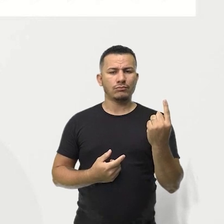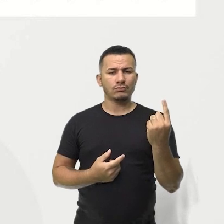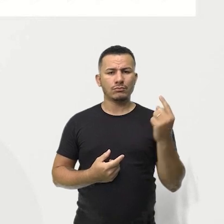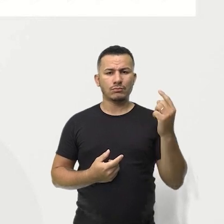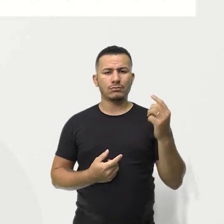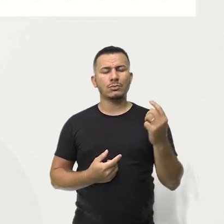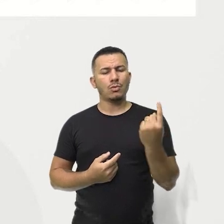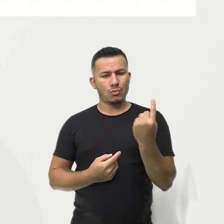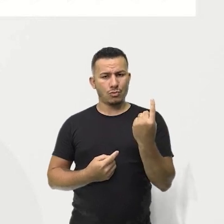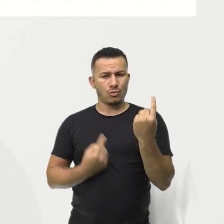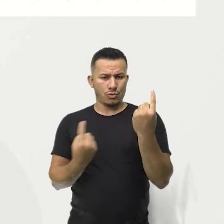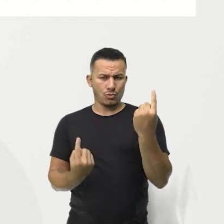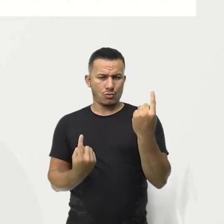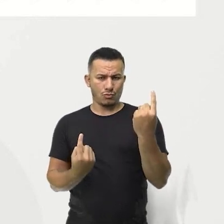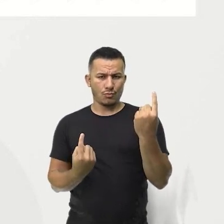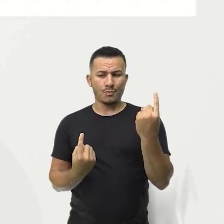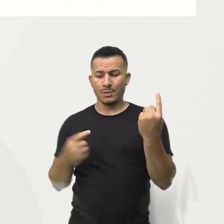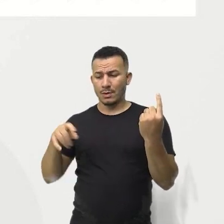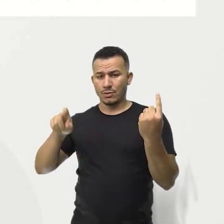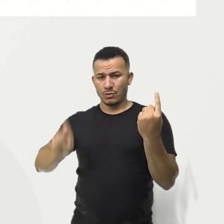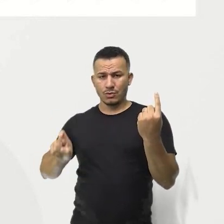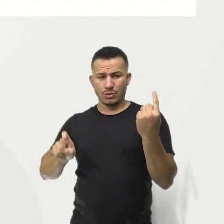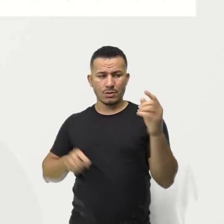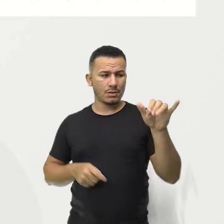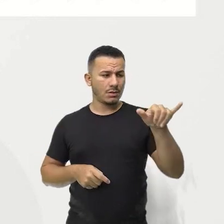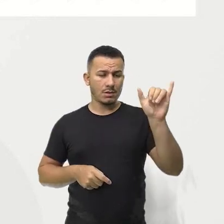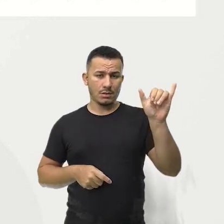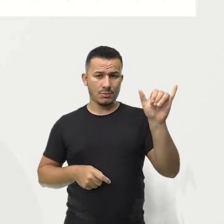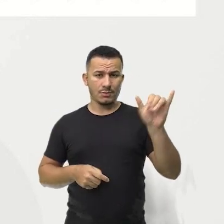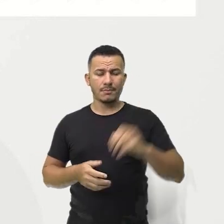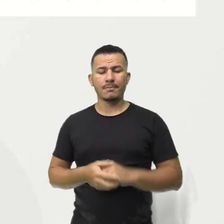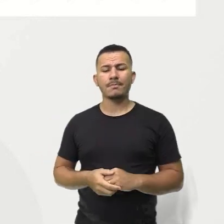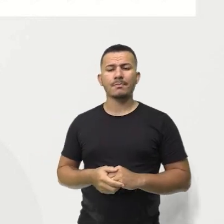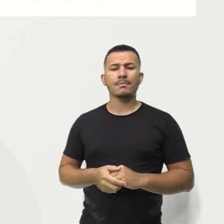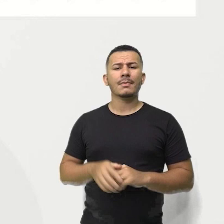as coordenadas dele é 1 e 1. 1 para x,